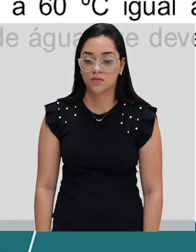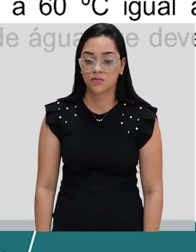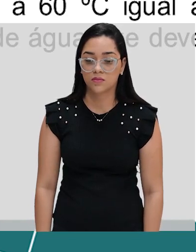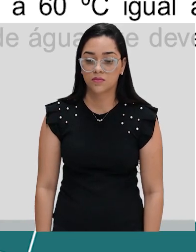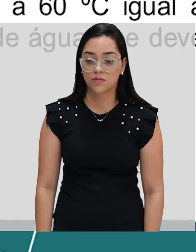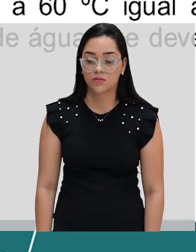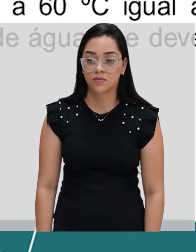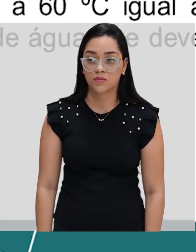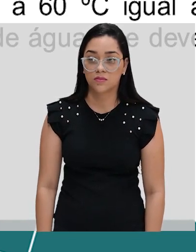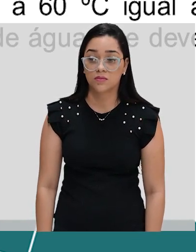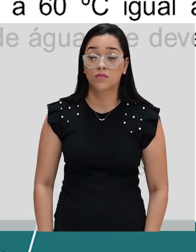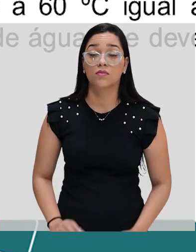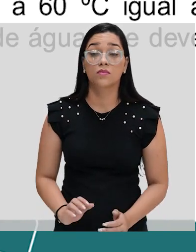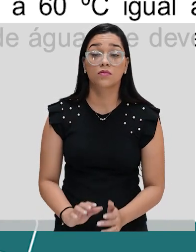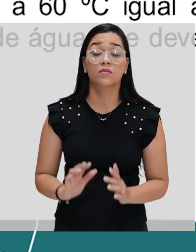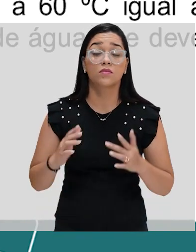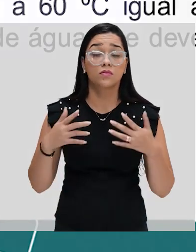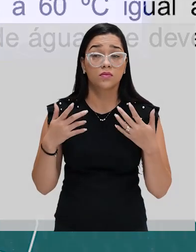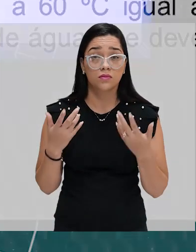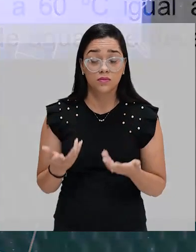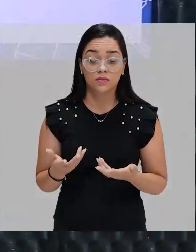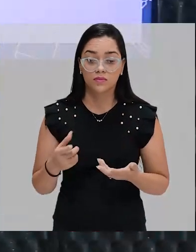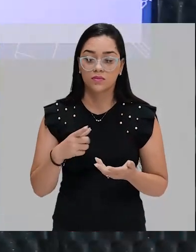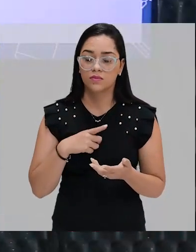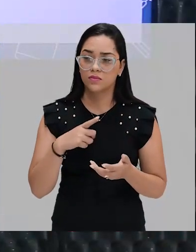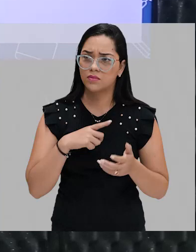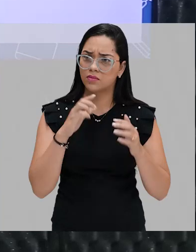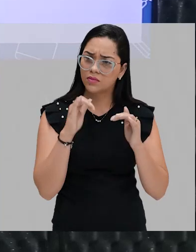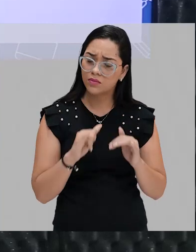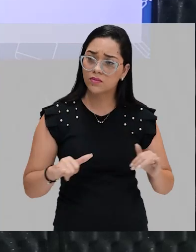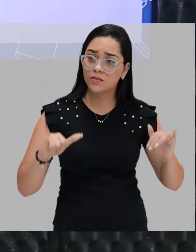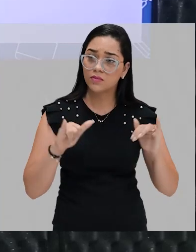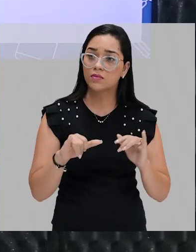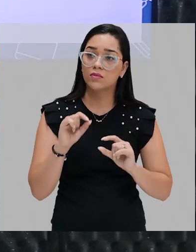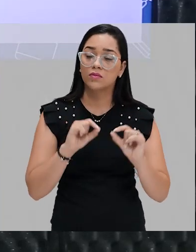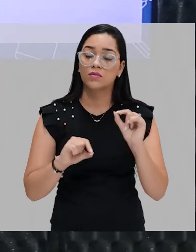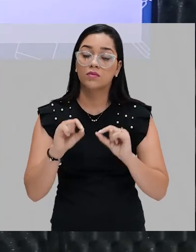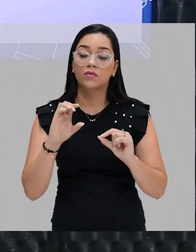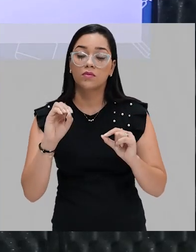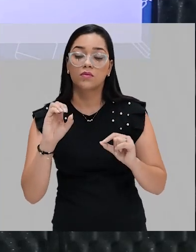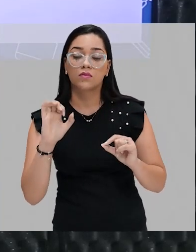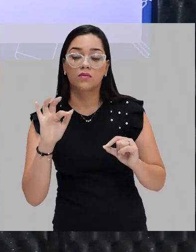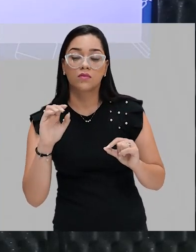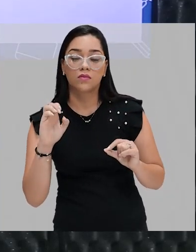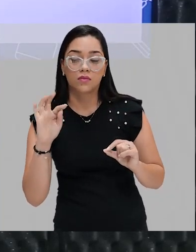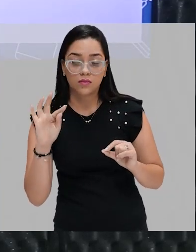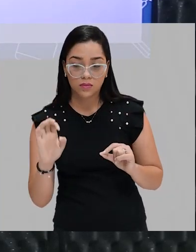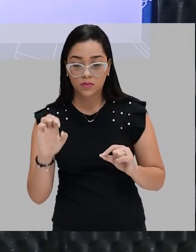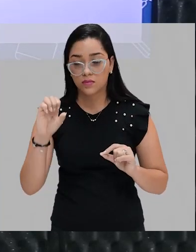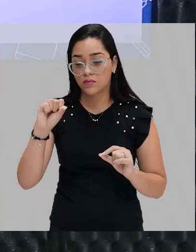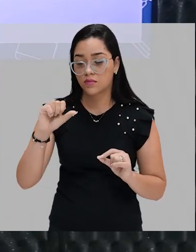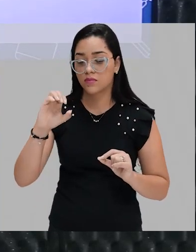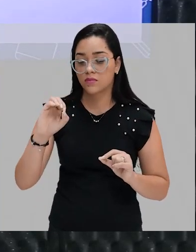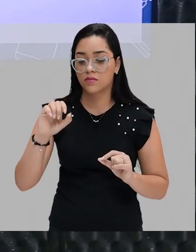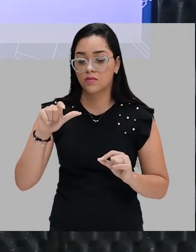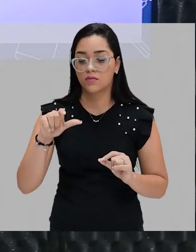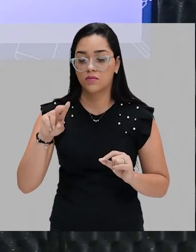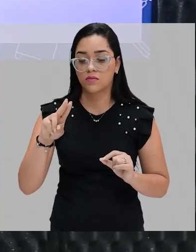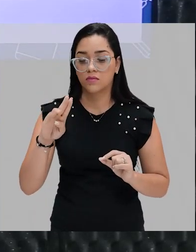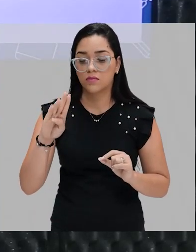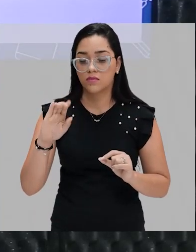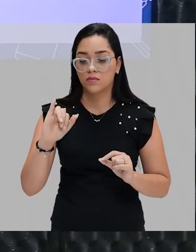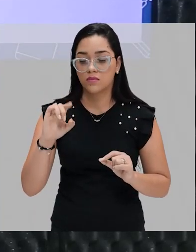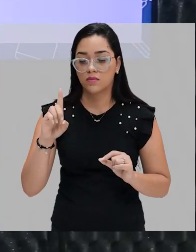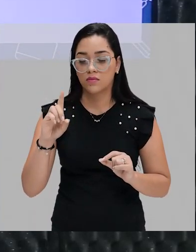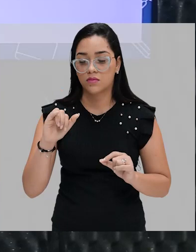Ponto. Turminha, essa informação é o coeficiente de solubilidade. Então, para o